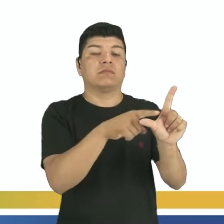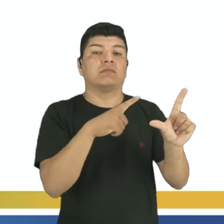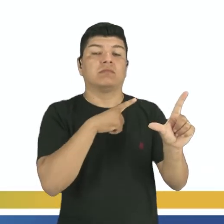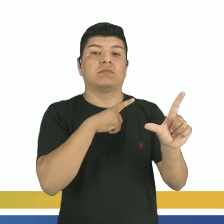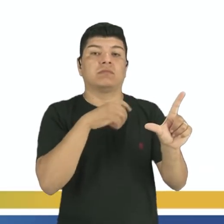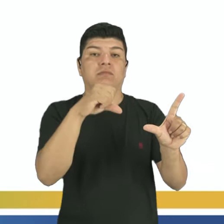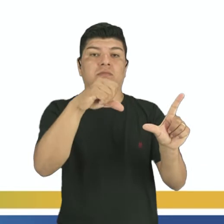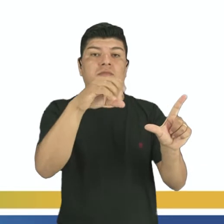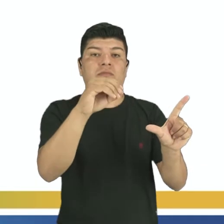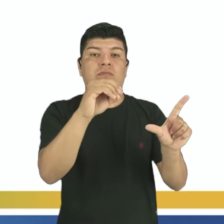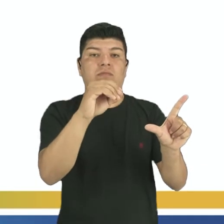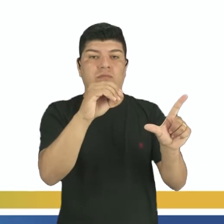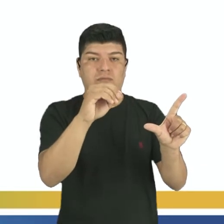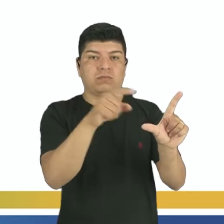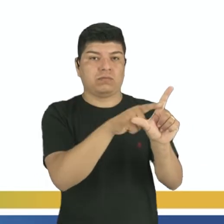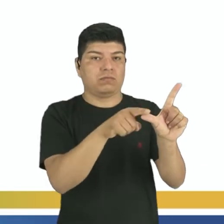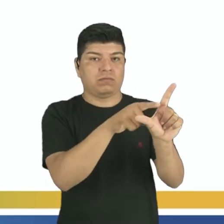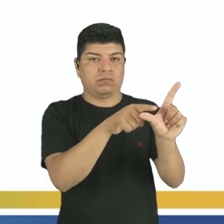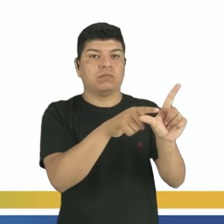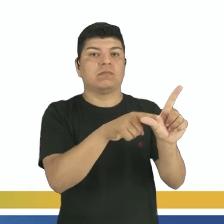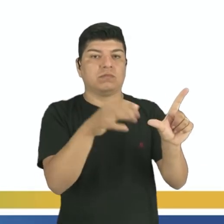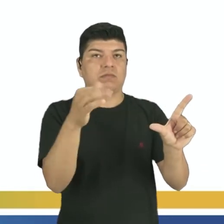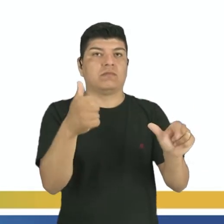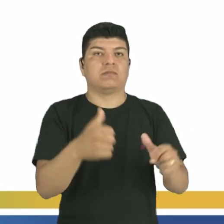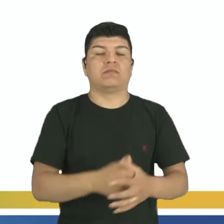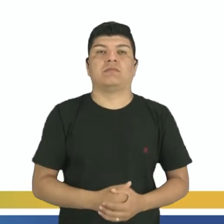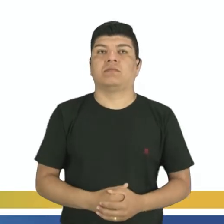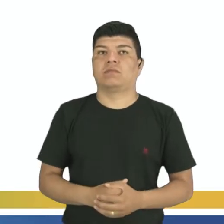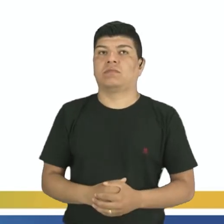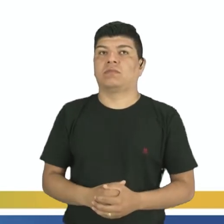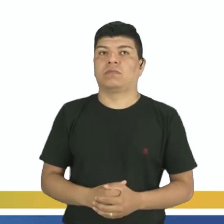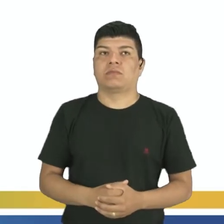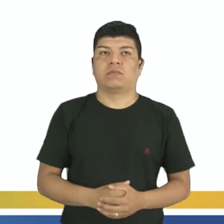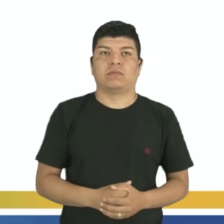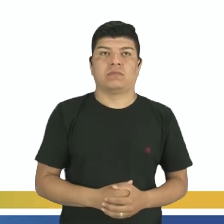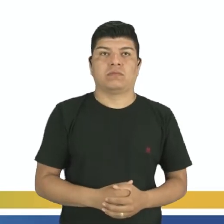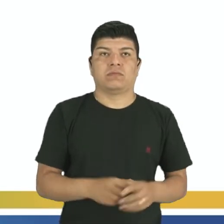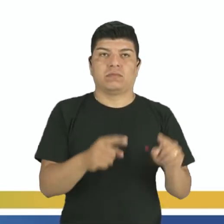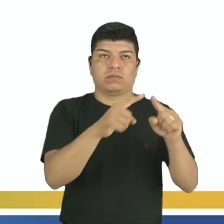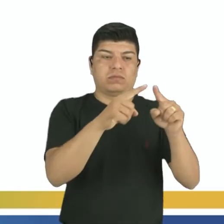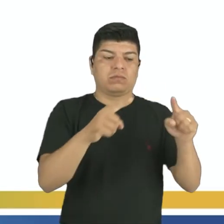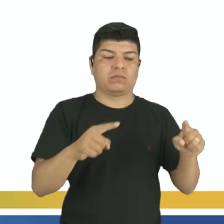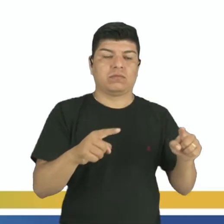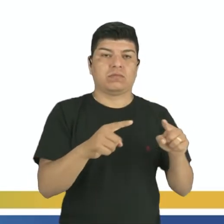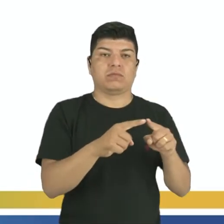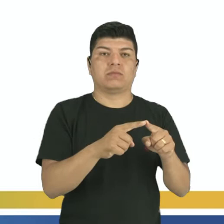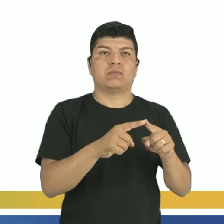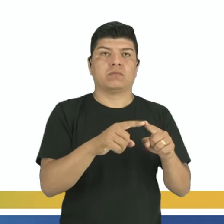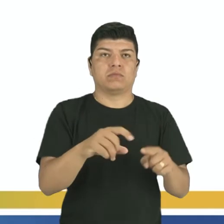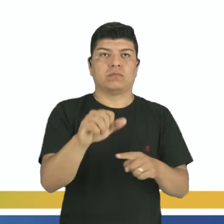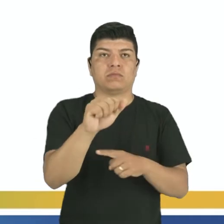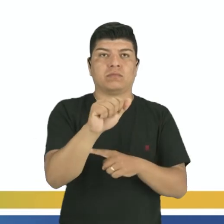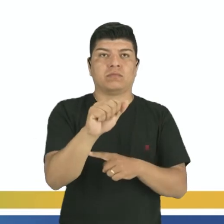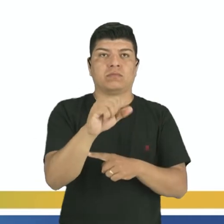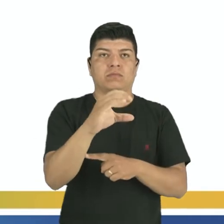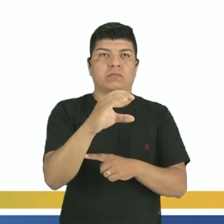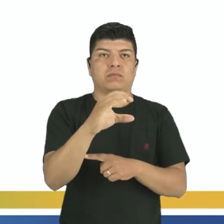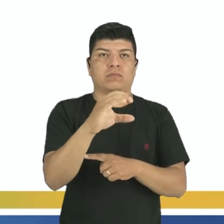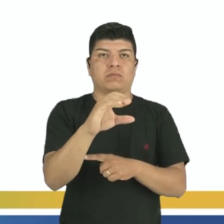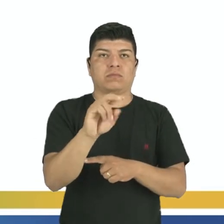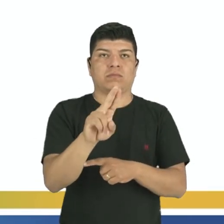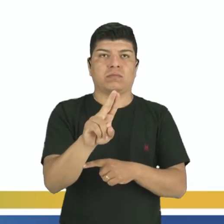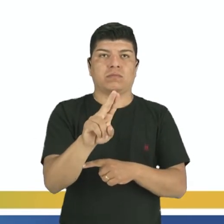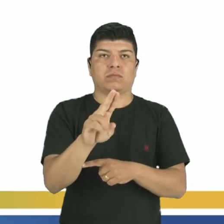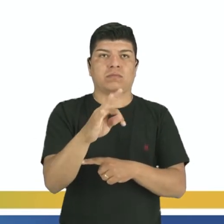ângulo de 90 graus de ângulo reto, tá? Triângulo acutângulo possui todos